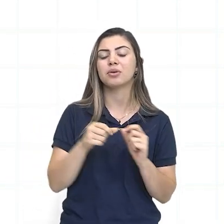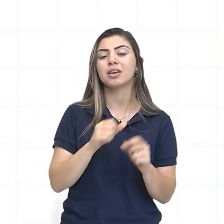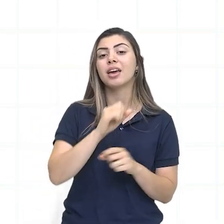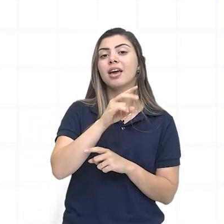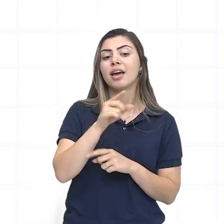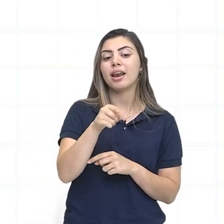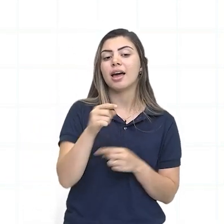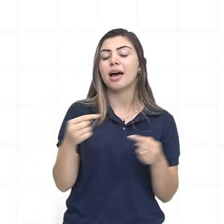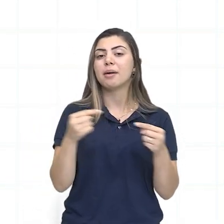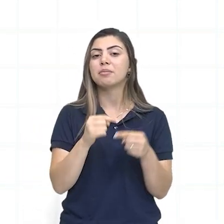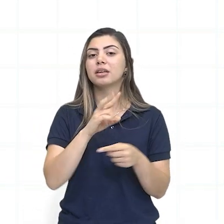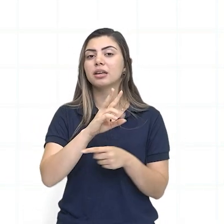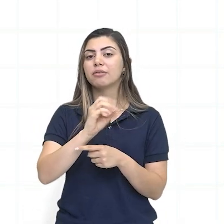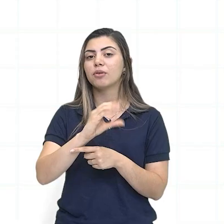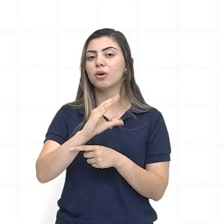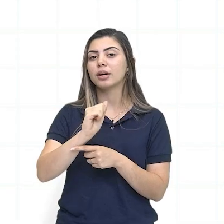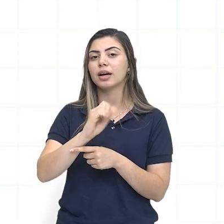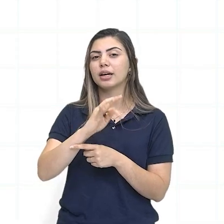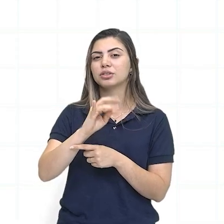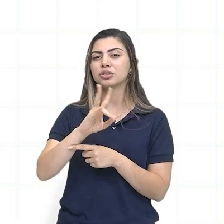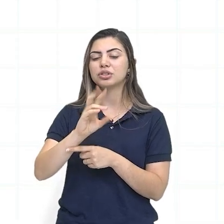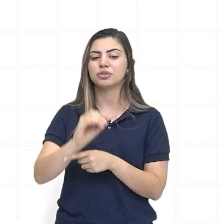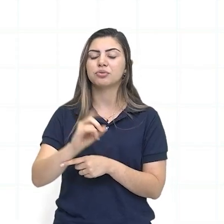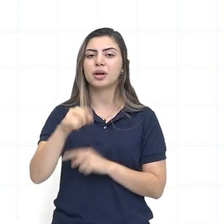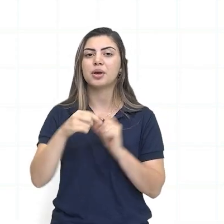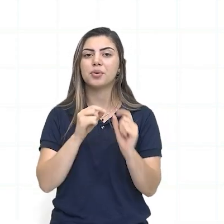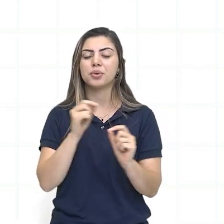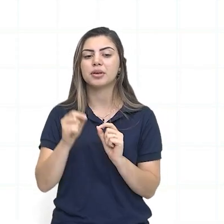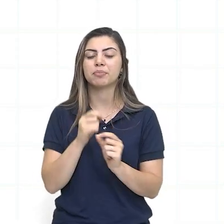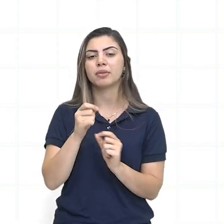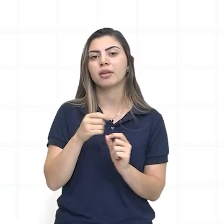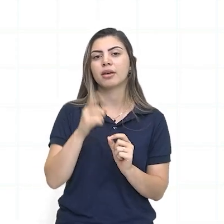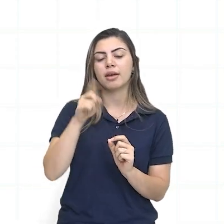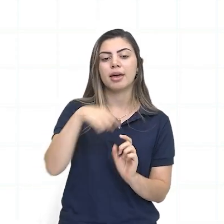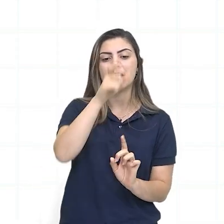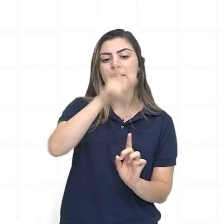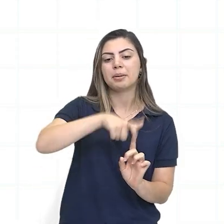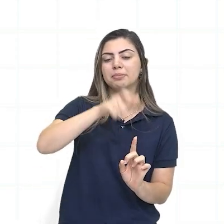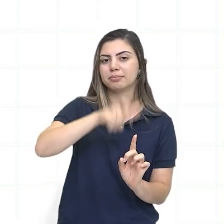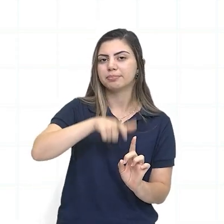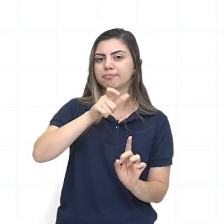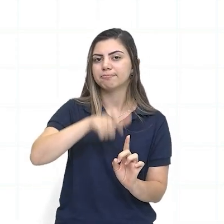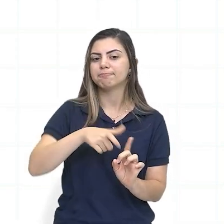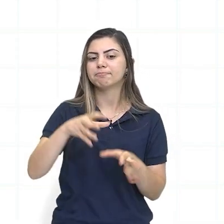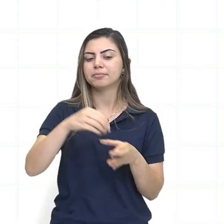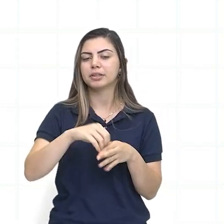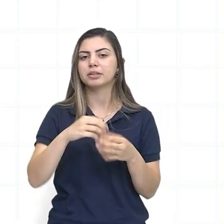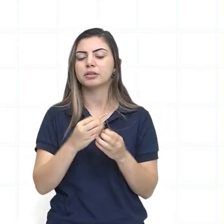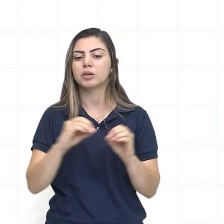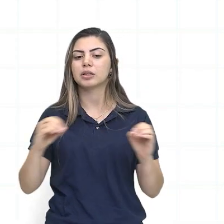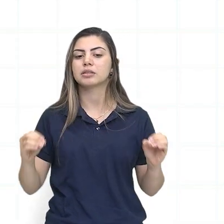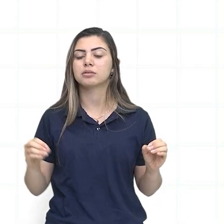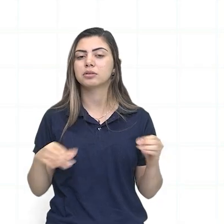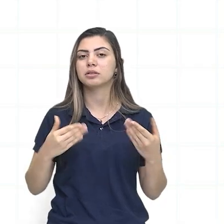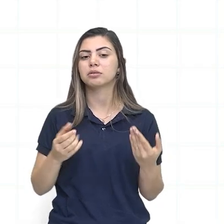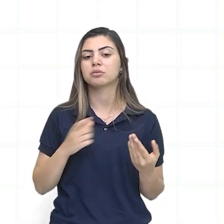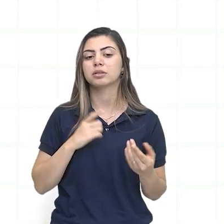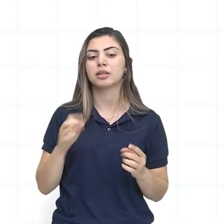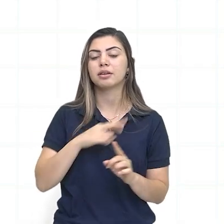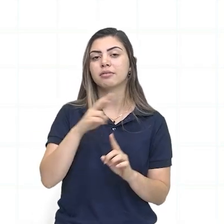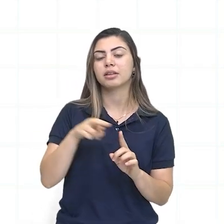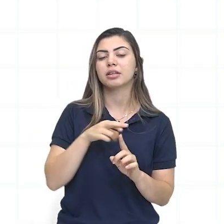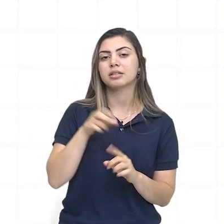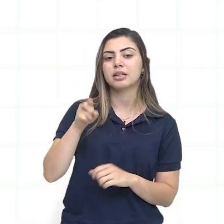mesmo o vocativo? O vocativo é o ser, o elemento a quem eu me dirijo. No caso, eu me dirigi a um